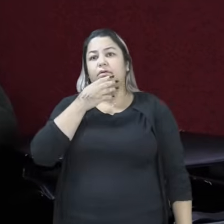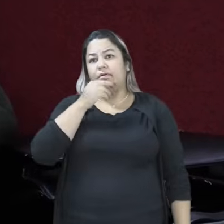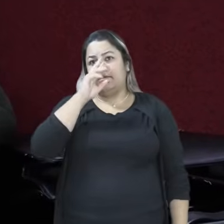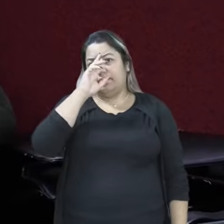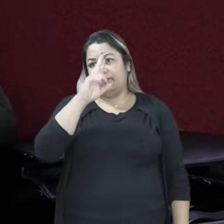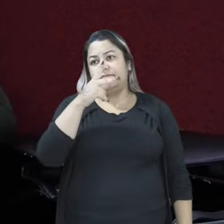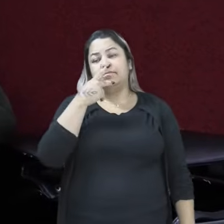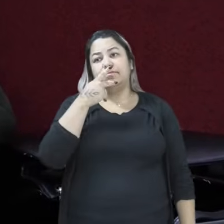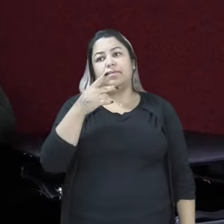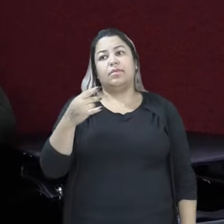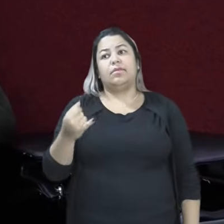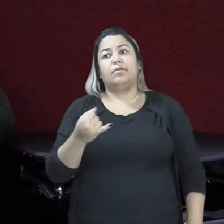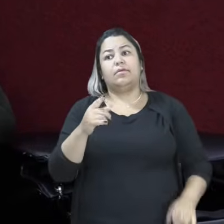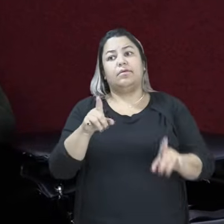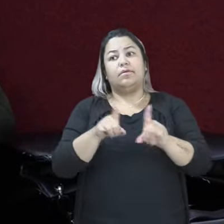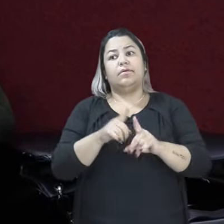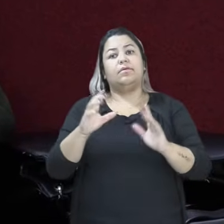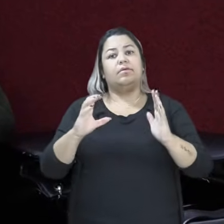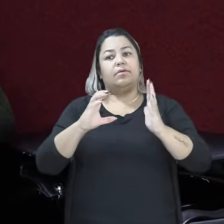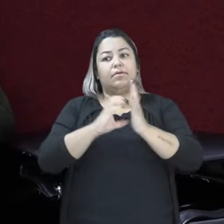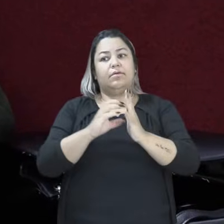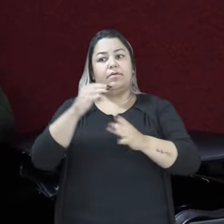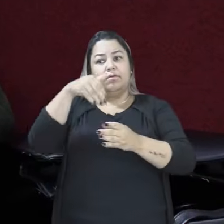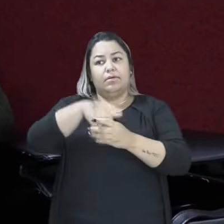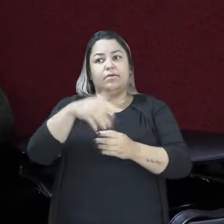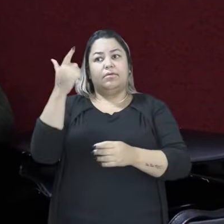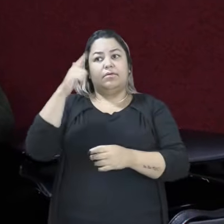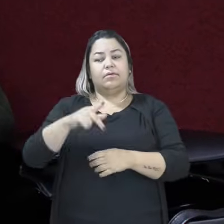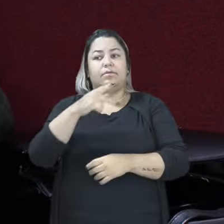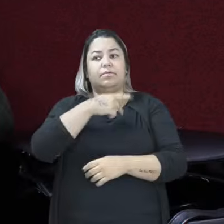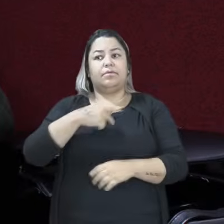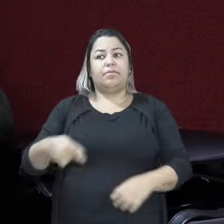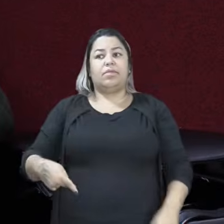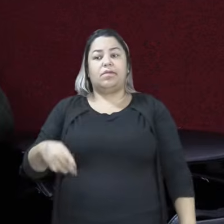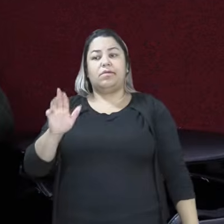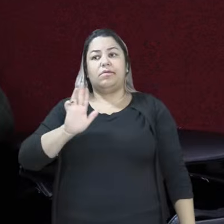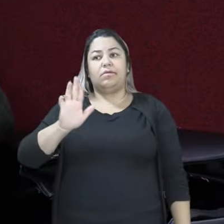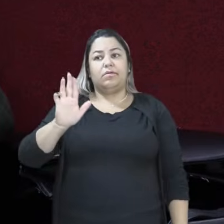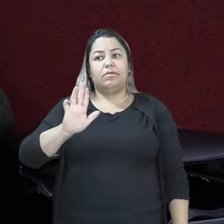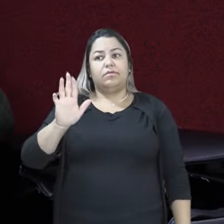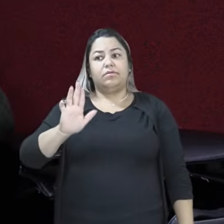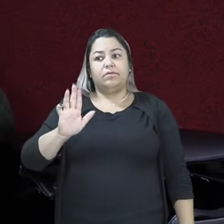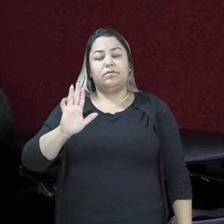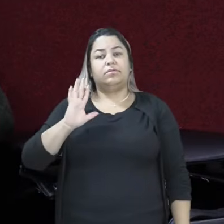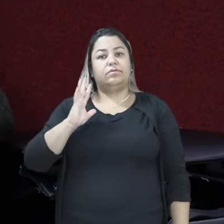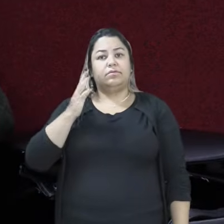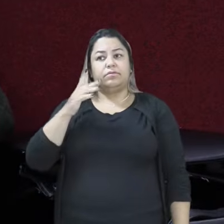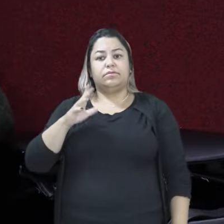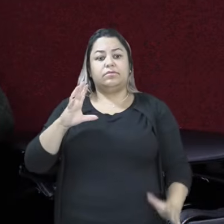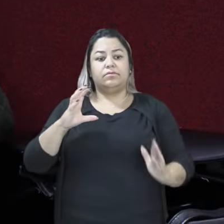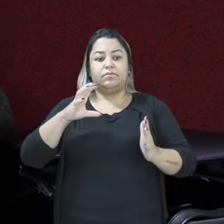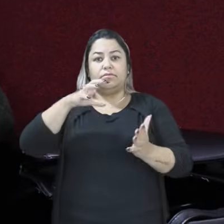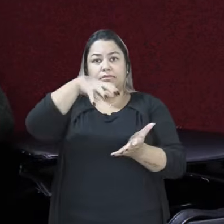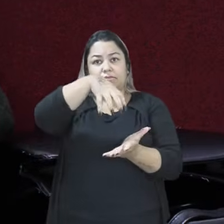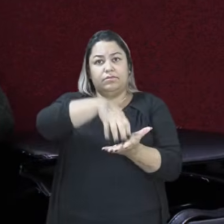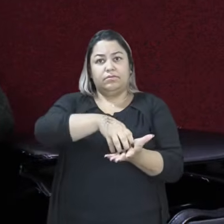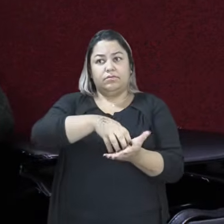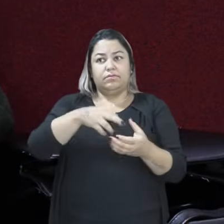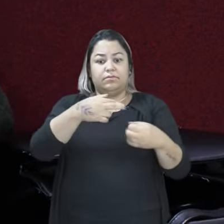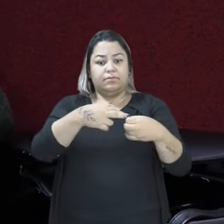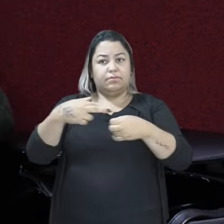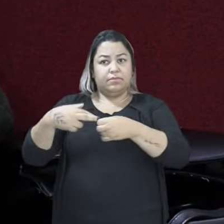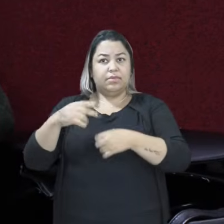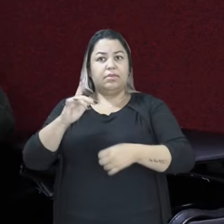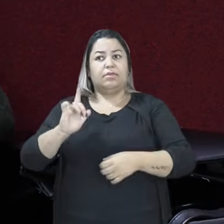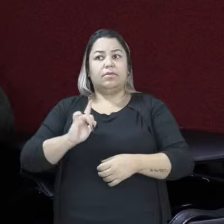prioridade do partido é a reeleição do presidente Lula. E agora, com a definição dos diretórios regionais, me parece que tem uma tendência